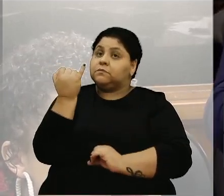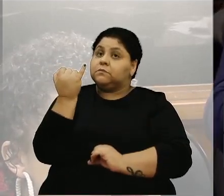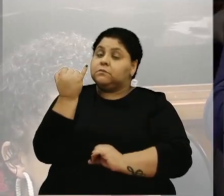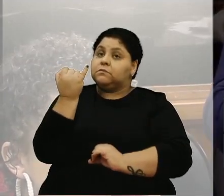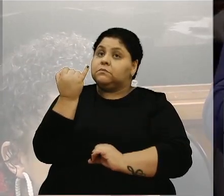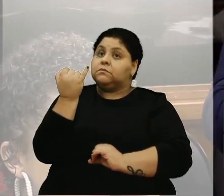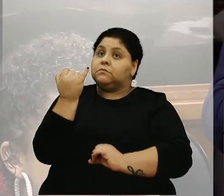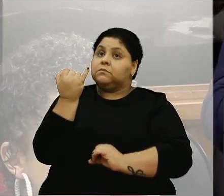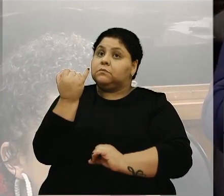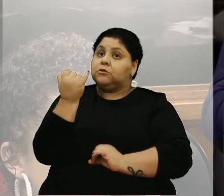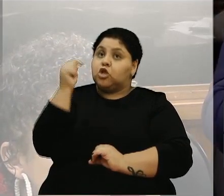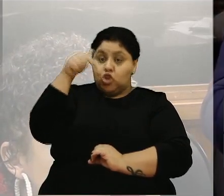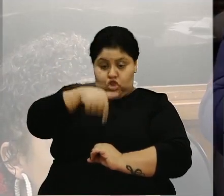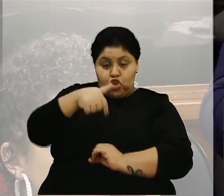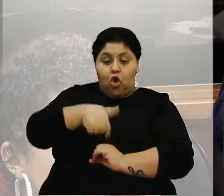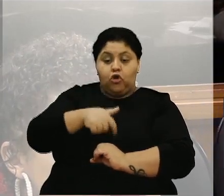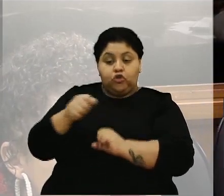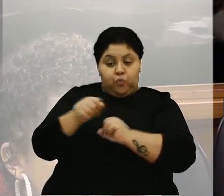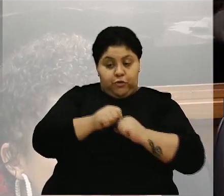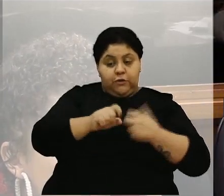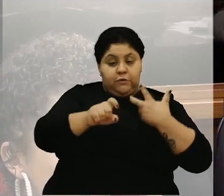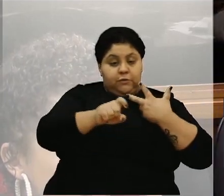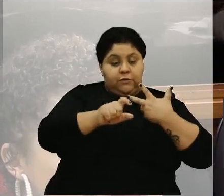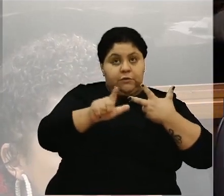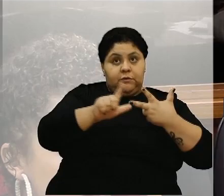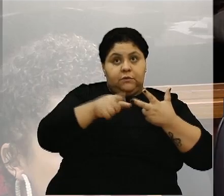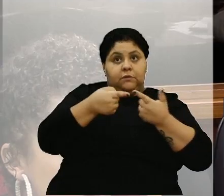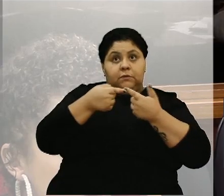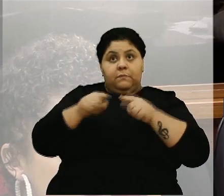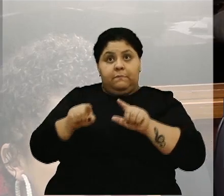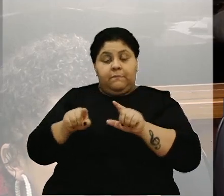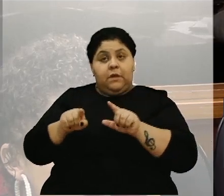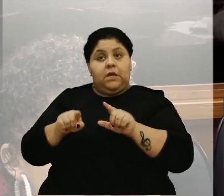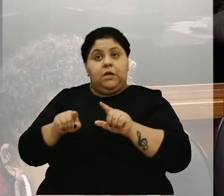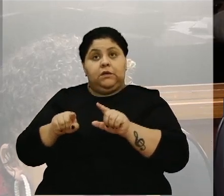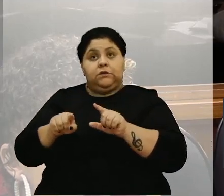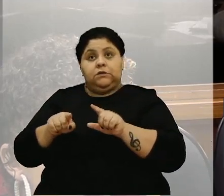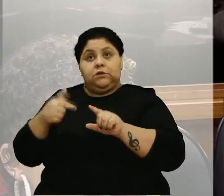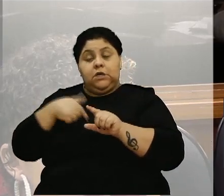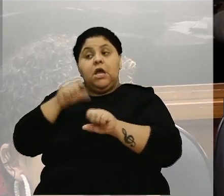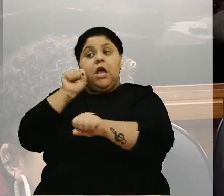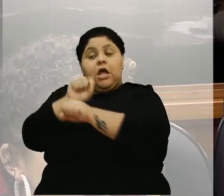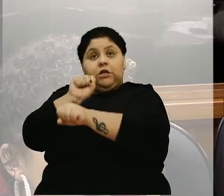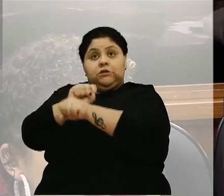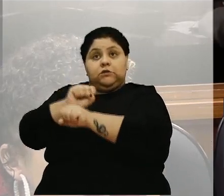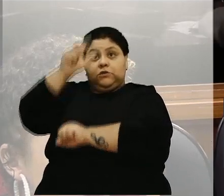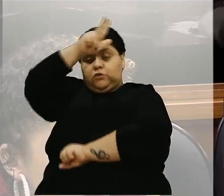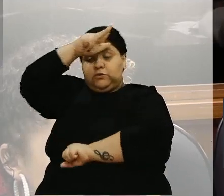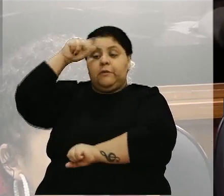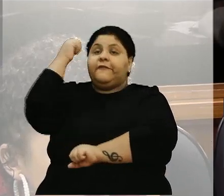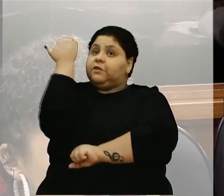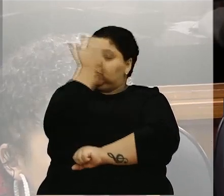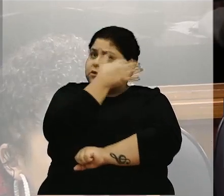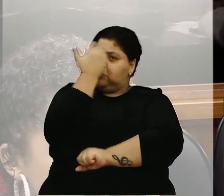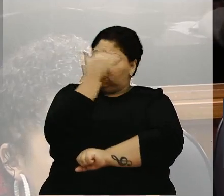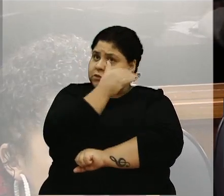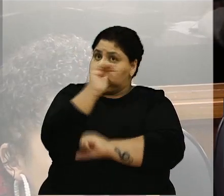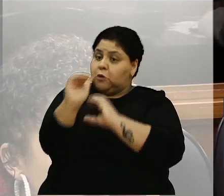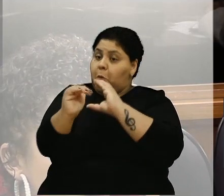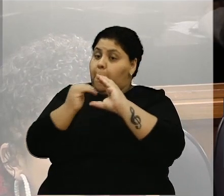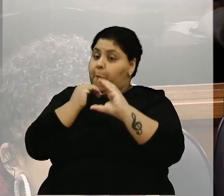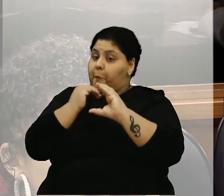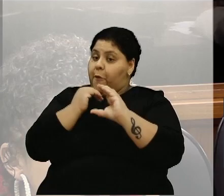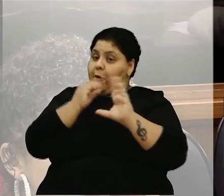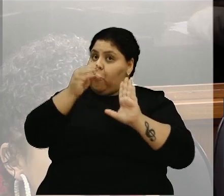compete ao Poder Legislativo, mas uma tarefa de casa. E eu espero que o prefeito Adiló mande o orçamento